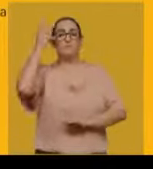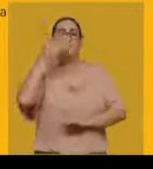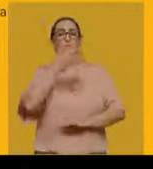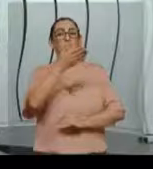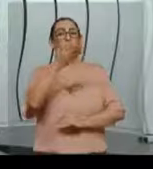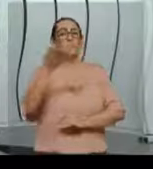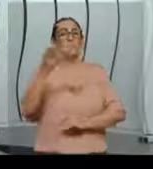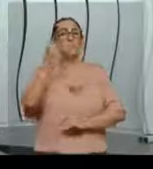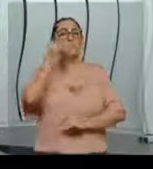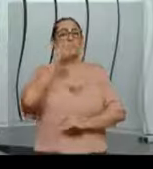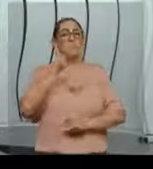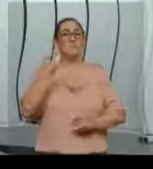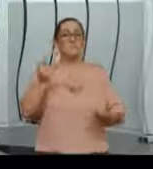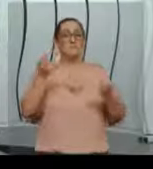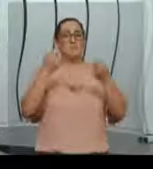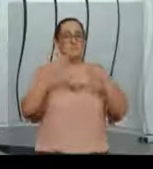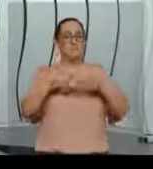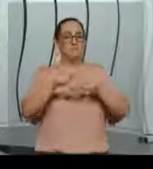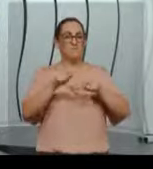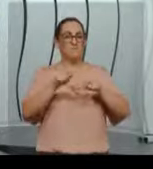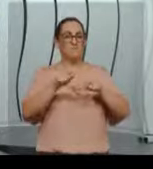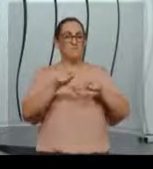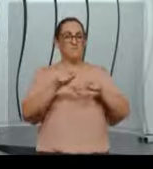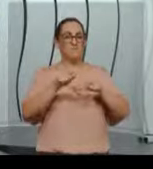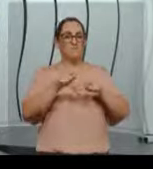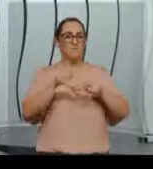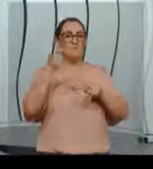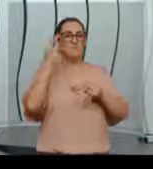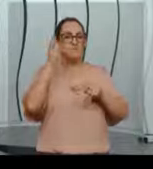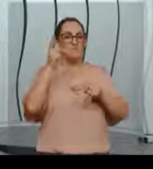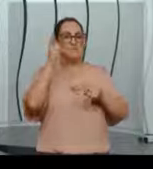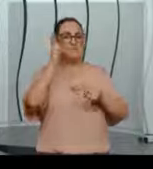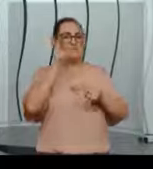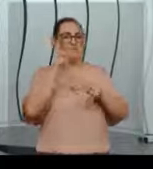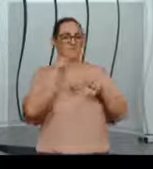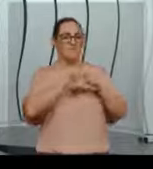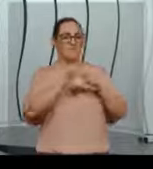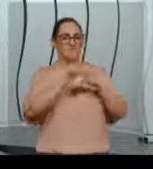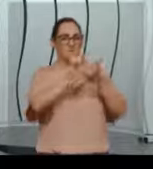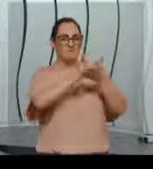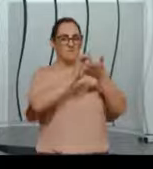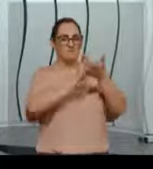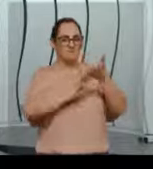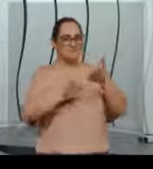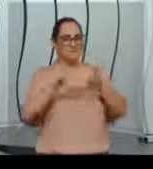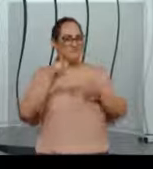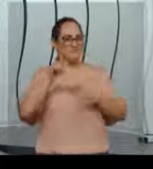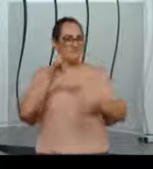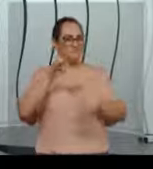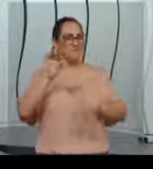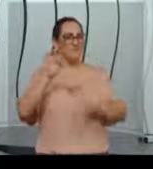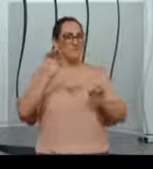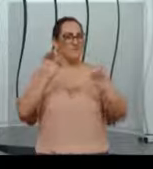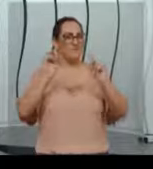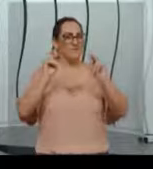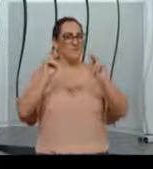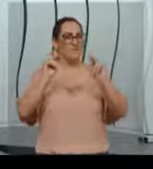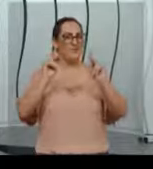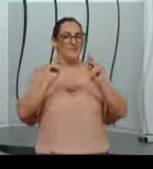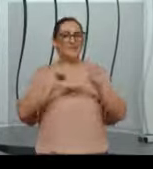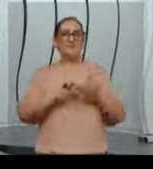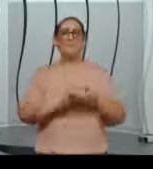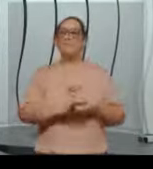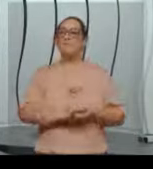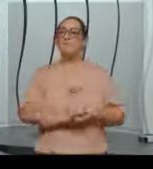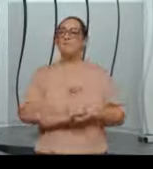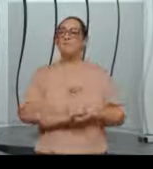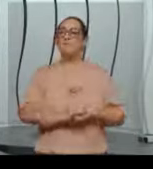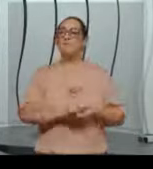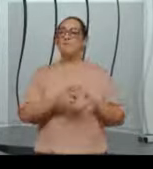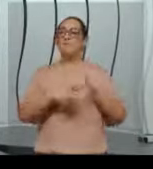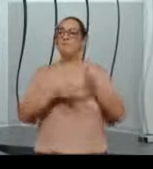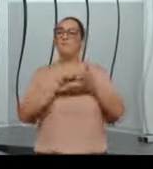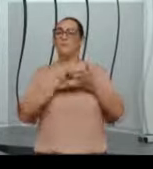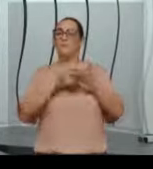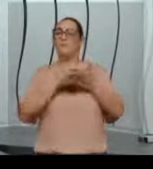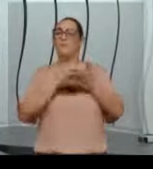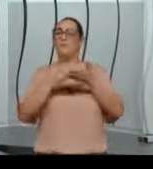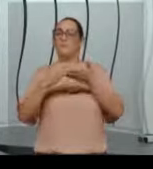aluno, consiga realizar as suas atividades no PET, ok? Bom, antes de começar a falar sobre a